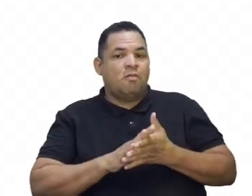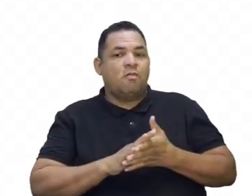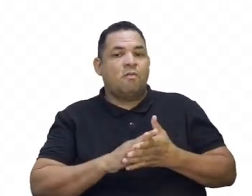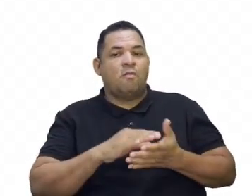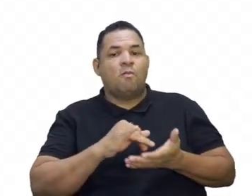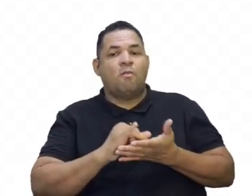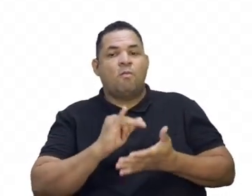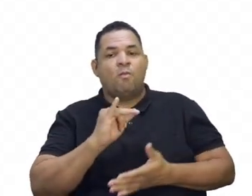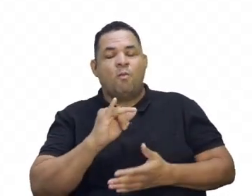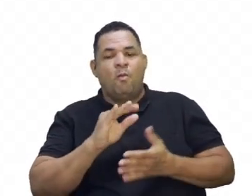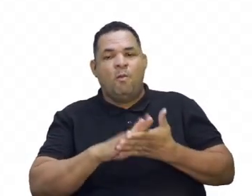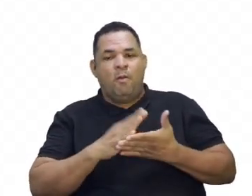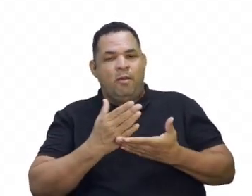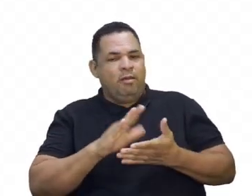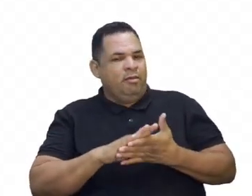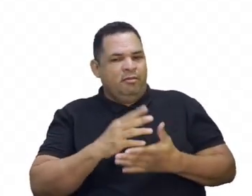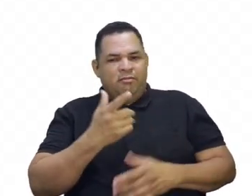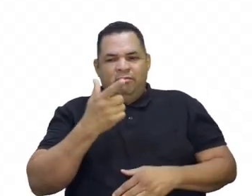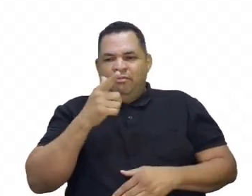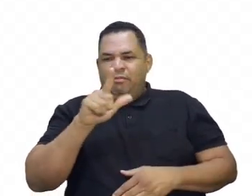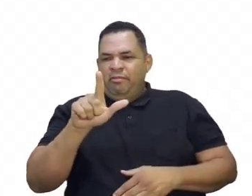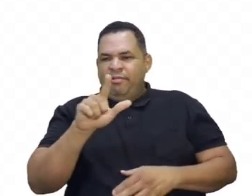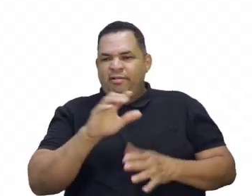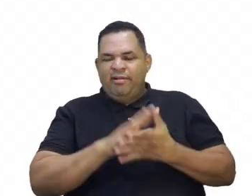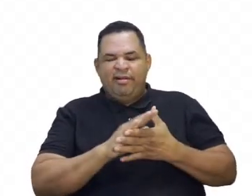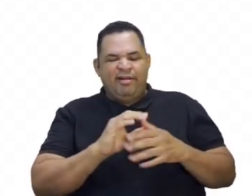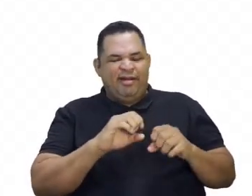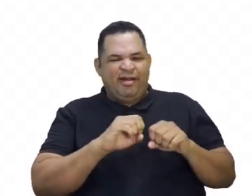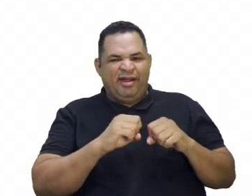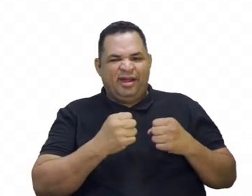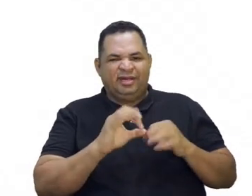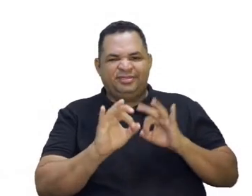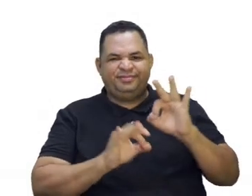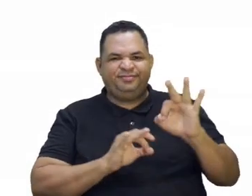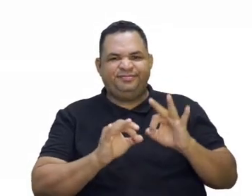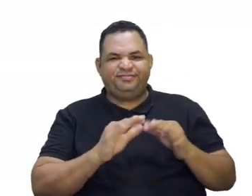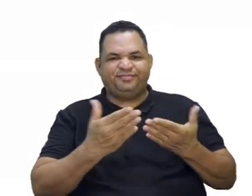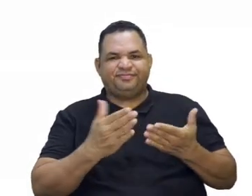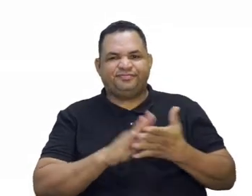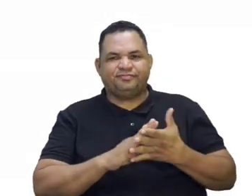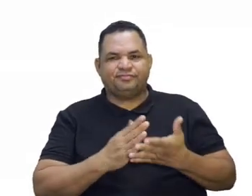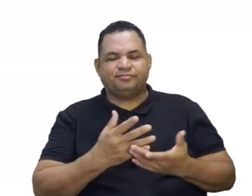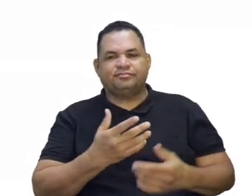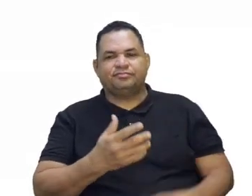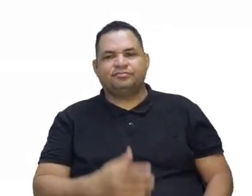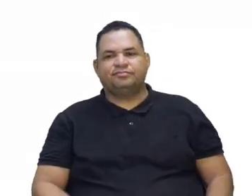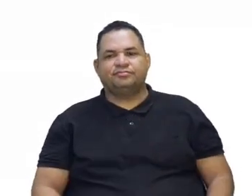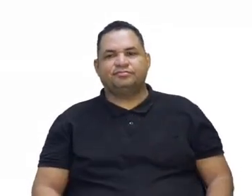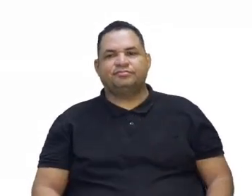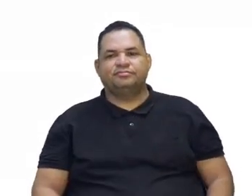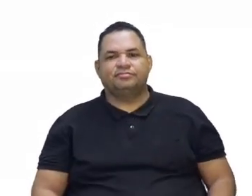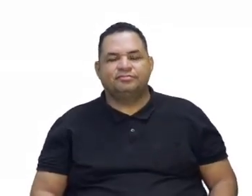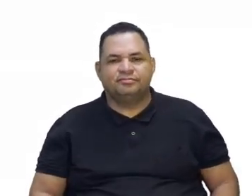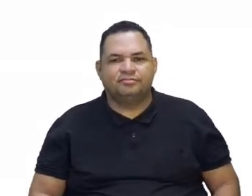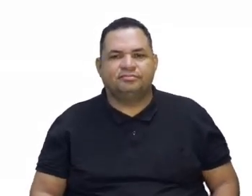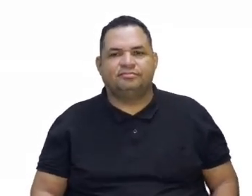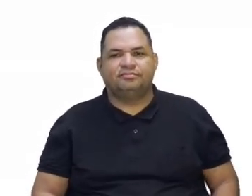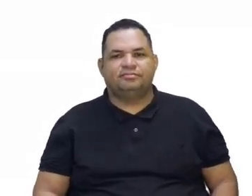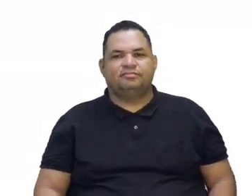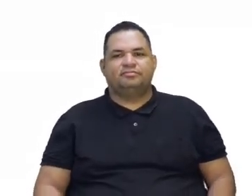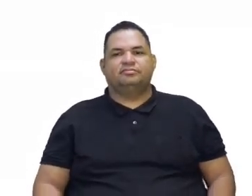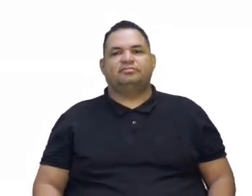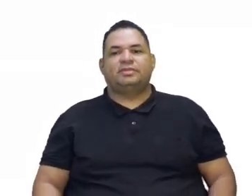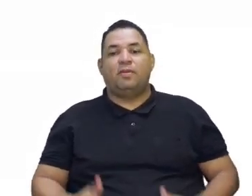esse indestrutível, eu vou falar lá na atividade, também é algo prejudicial para o modelo atômico